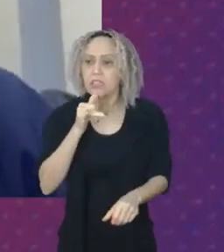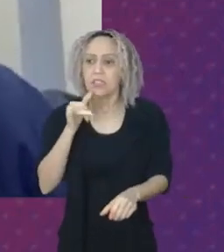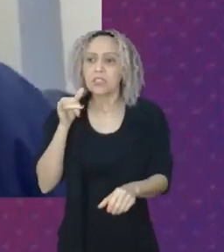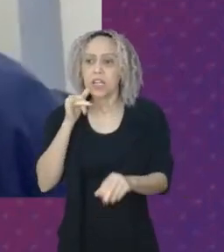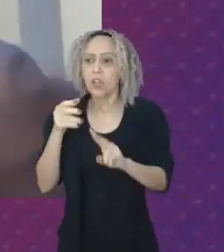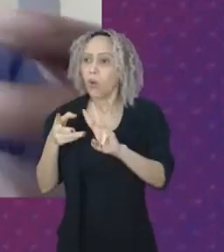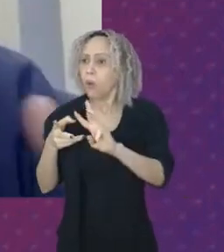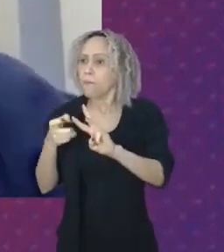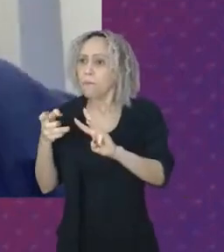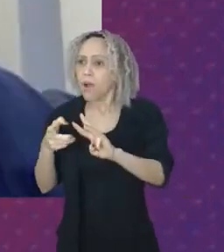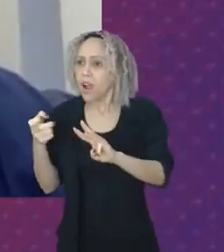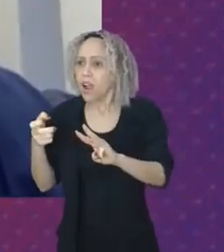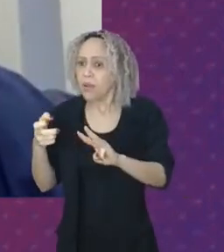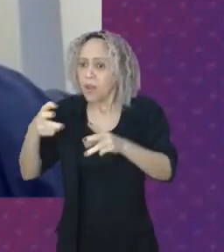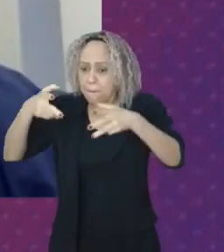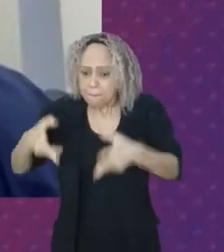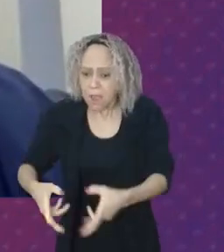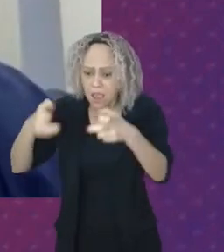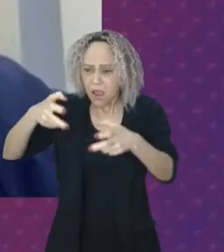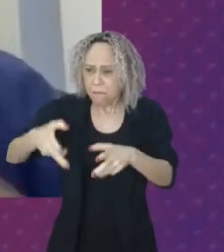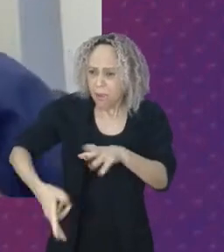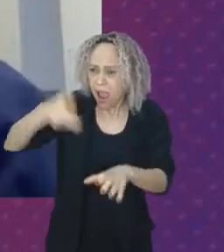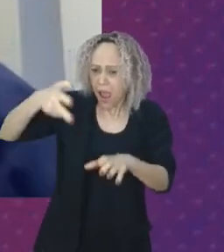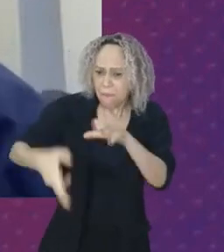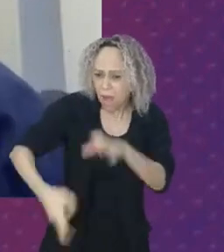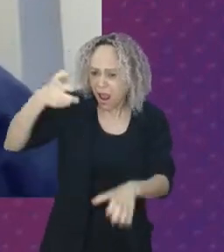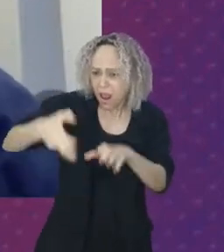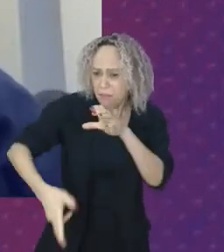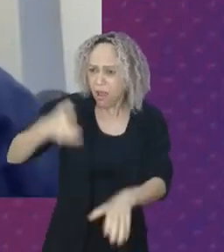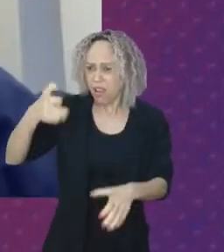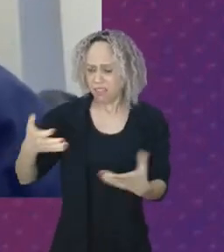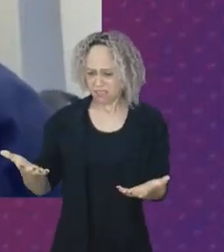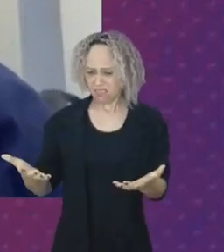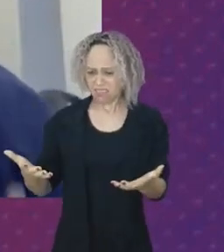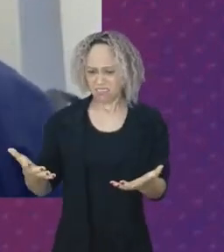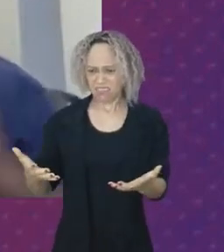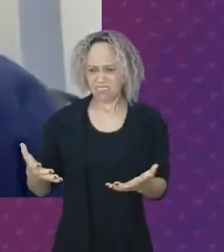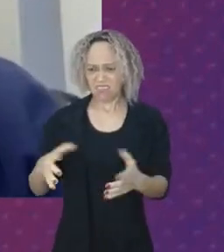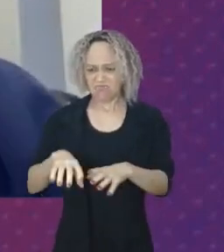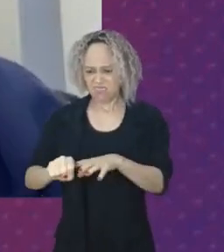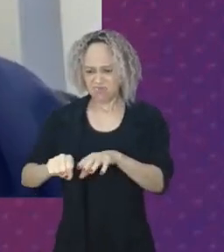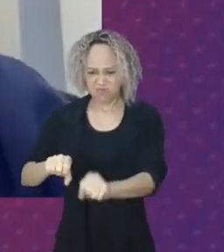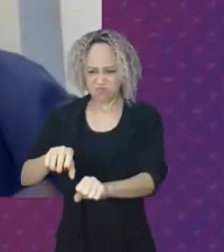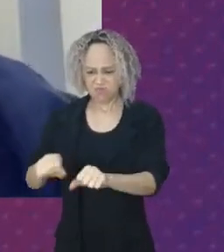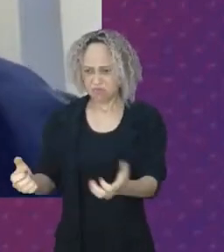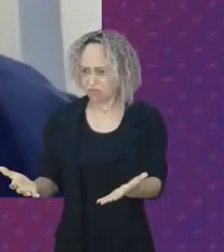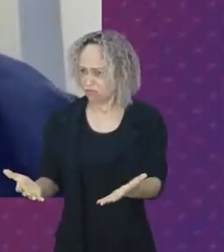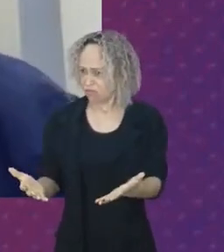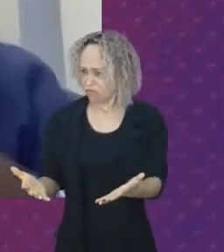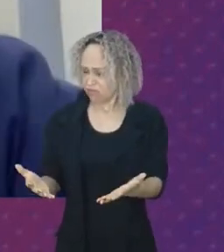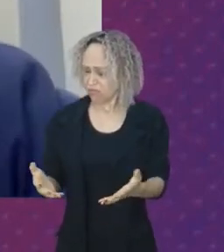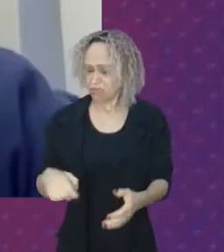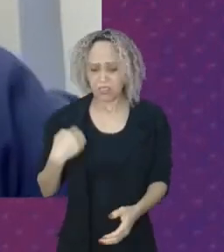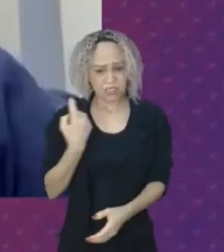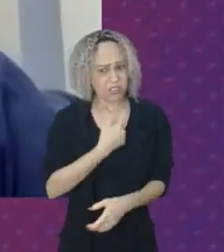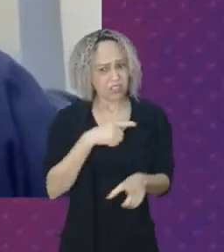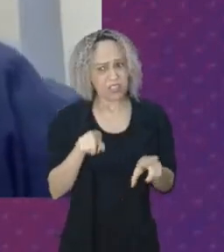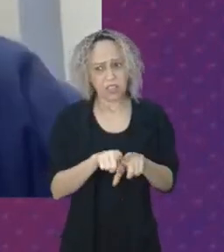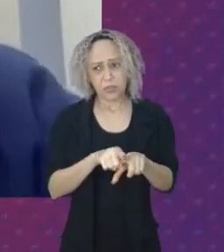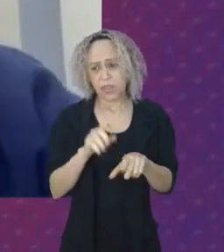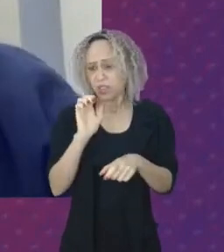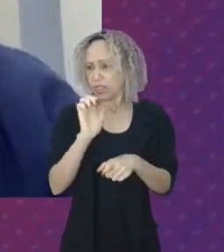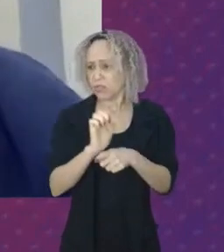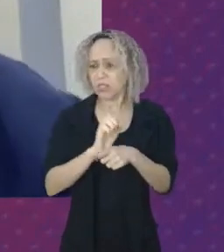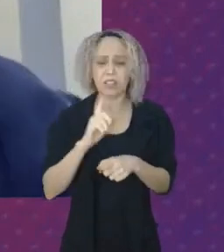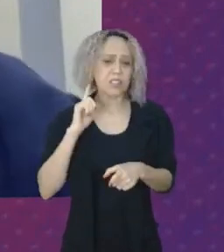passamos aqui na mão das mineradoras. A nossa vida vale muito menos do que o lítio, do que o nióbio, do